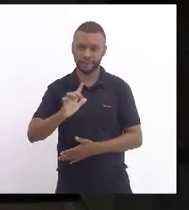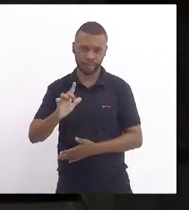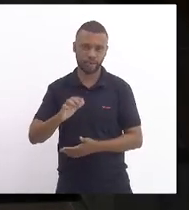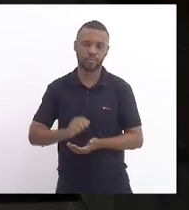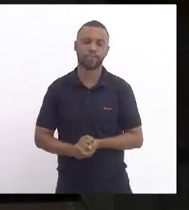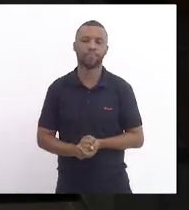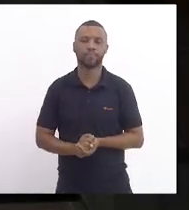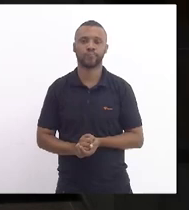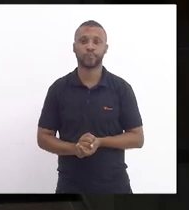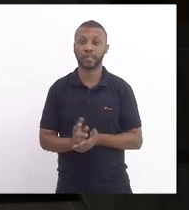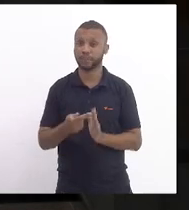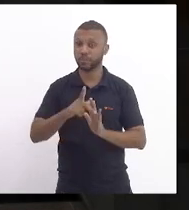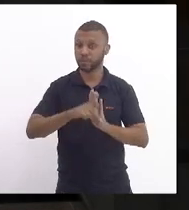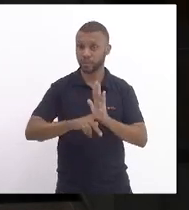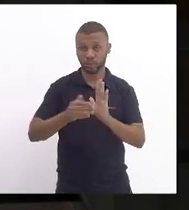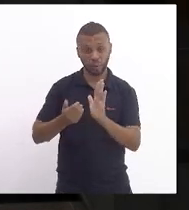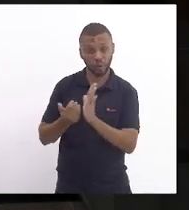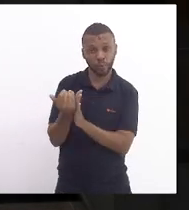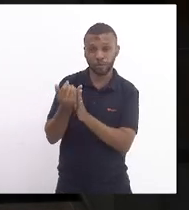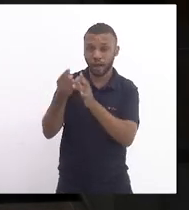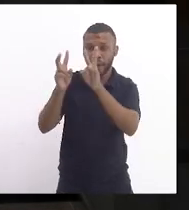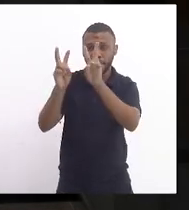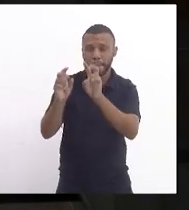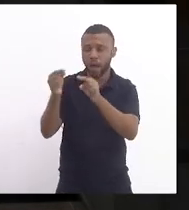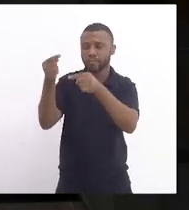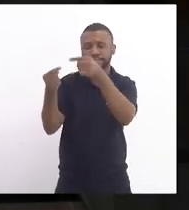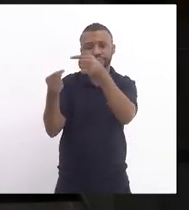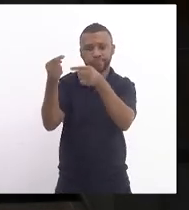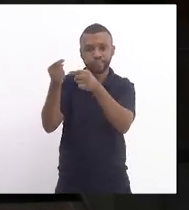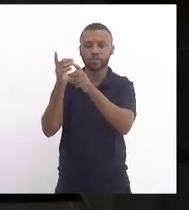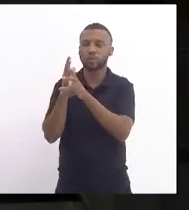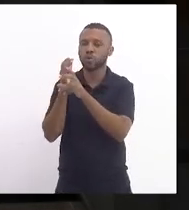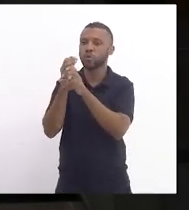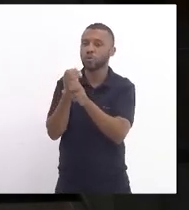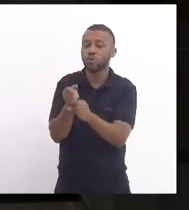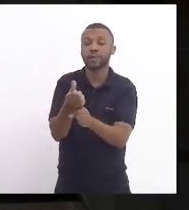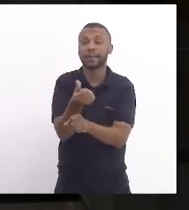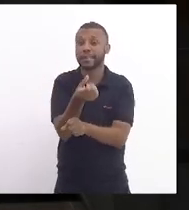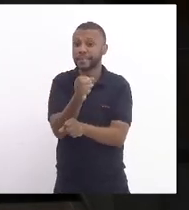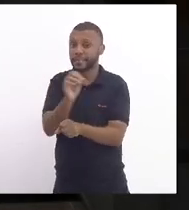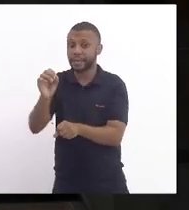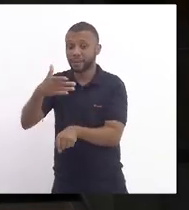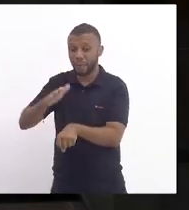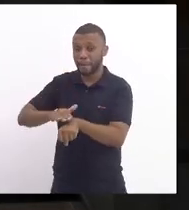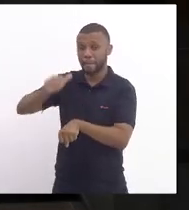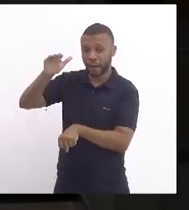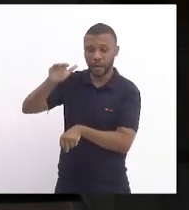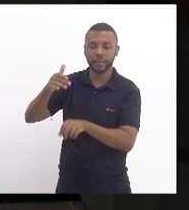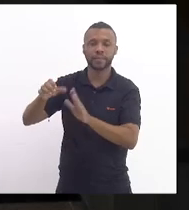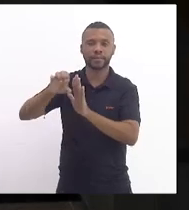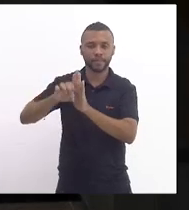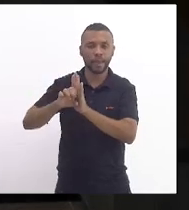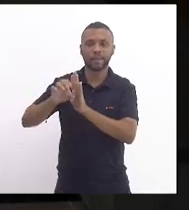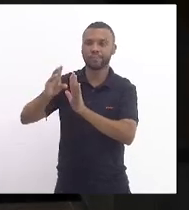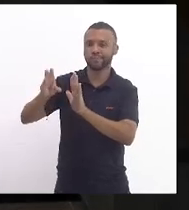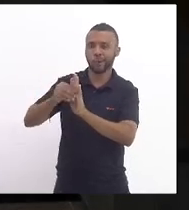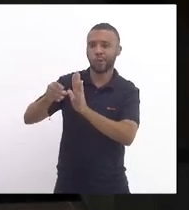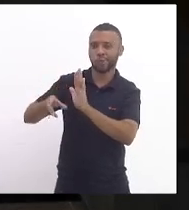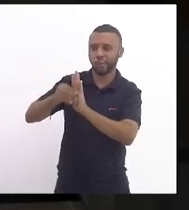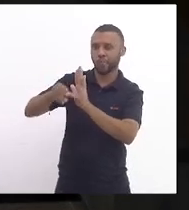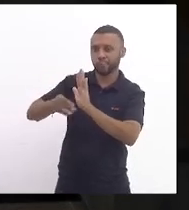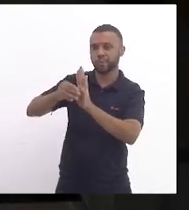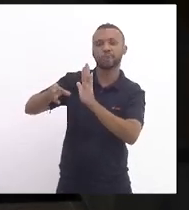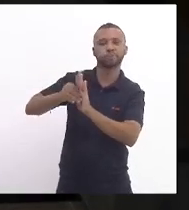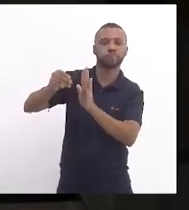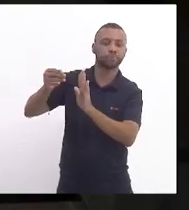projeto ver a pauta recebeu mais de 600 emendas e vou as excelência tem